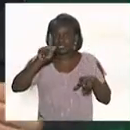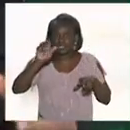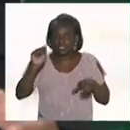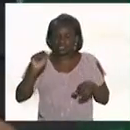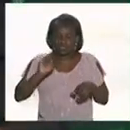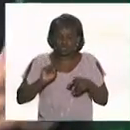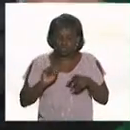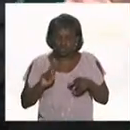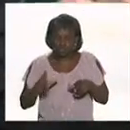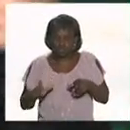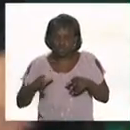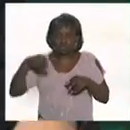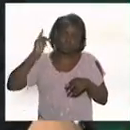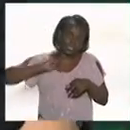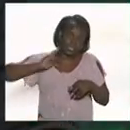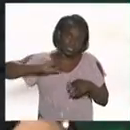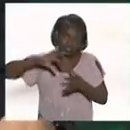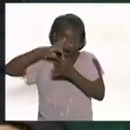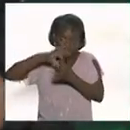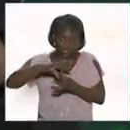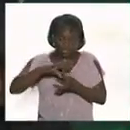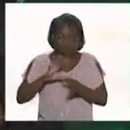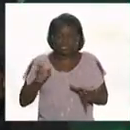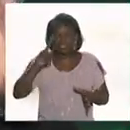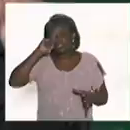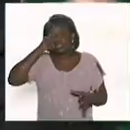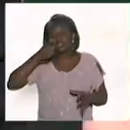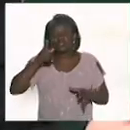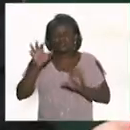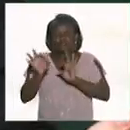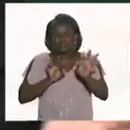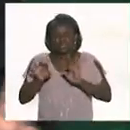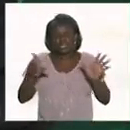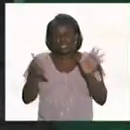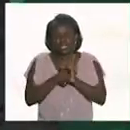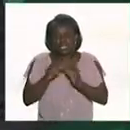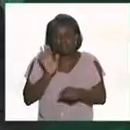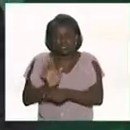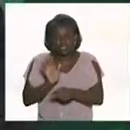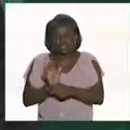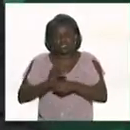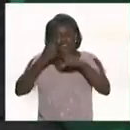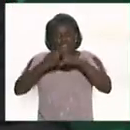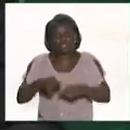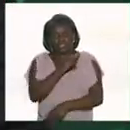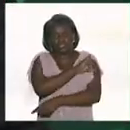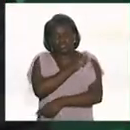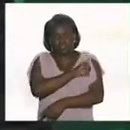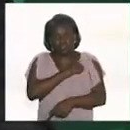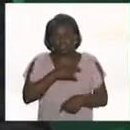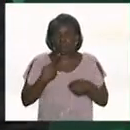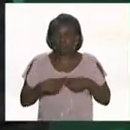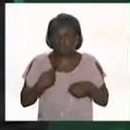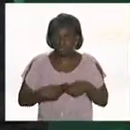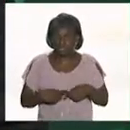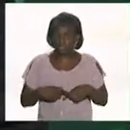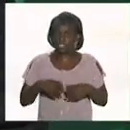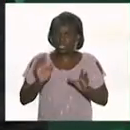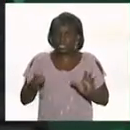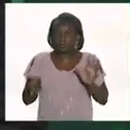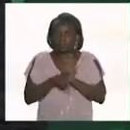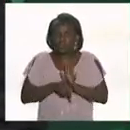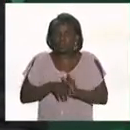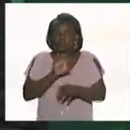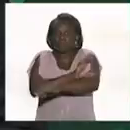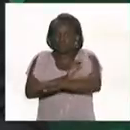Liga Sul-Minas e tudo mais, e daí nasceu, inclusive, a ideia da gente criar um projeto de lei para proteger o Campeonato Carioca, que é tornando